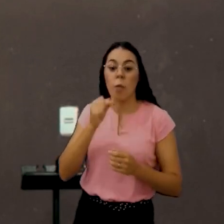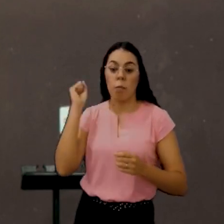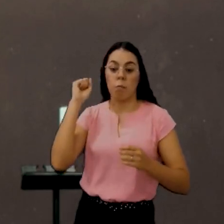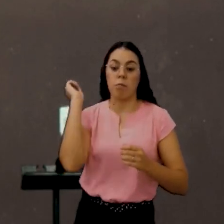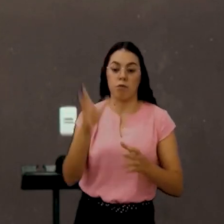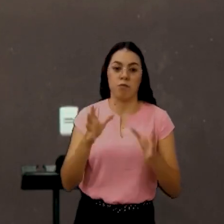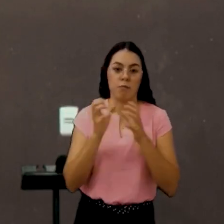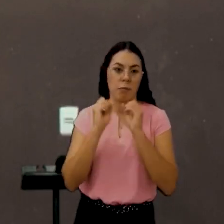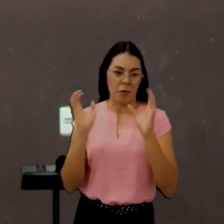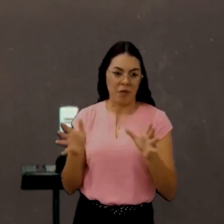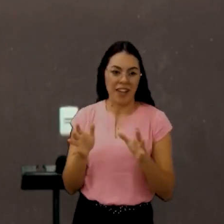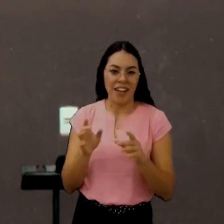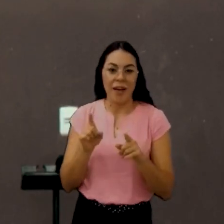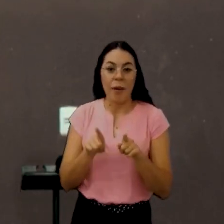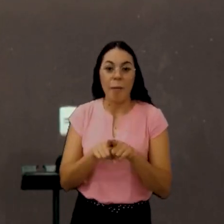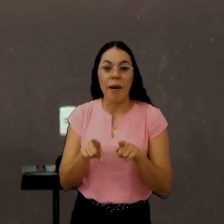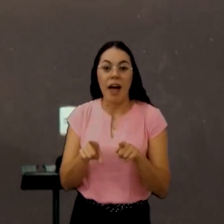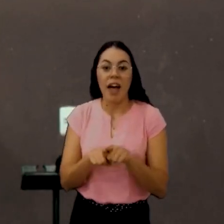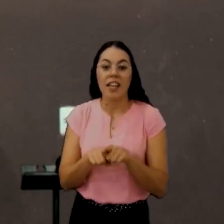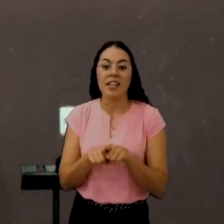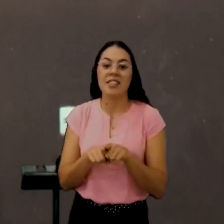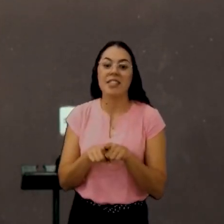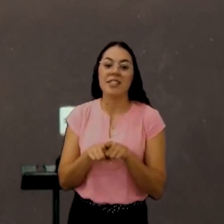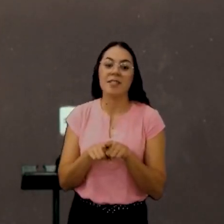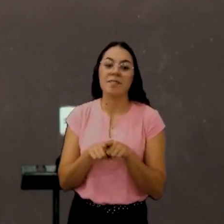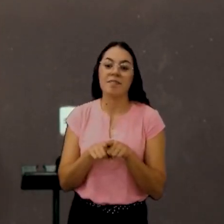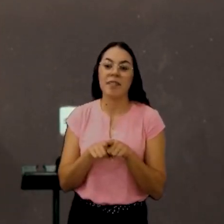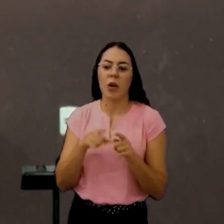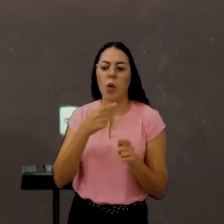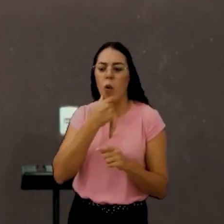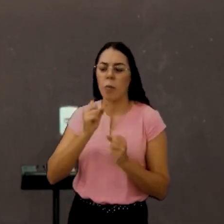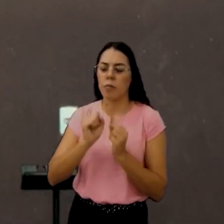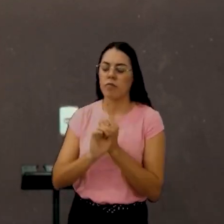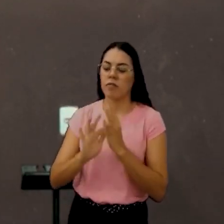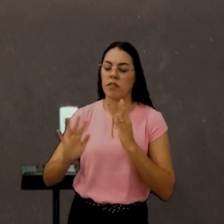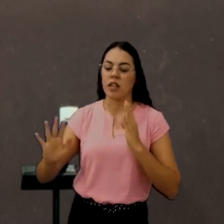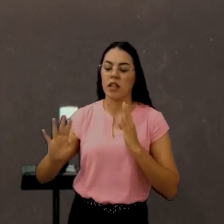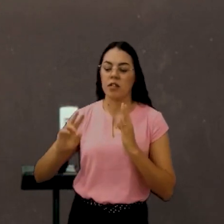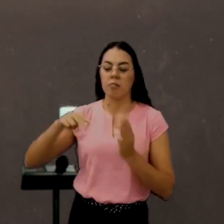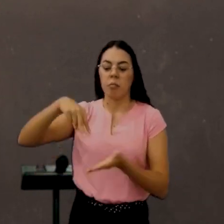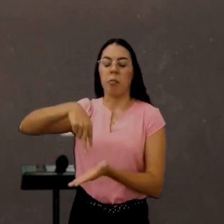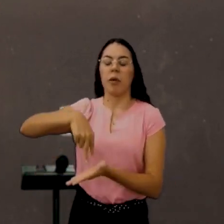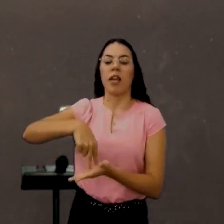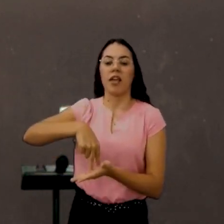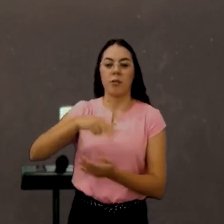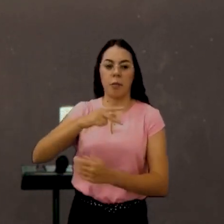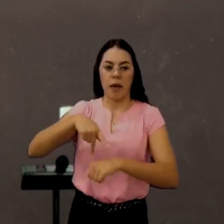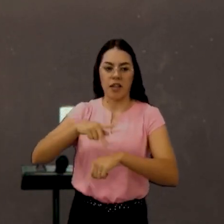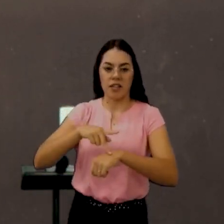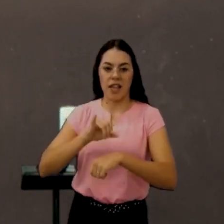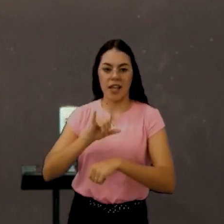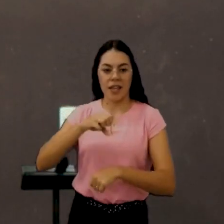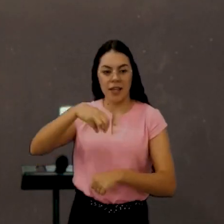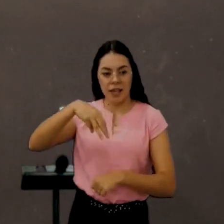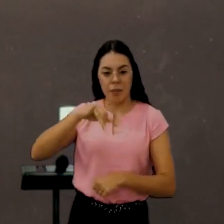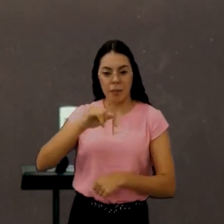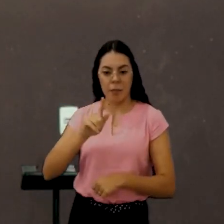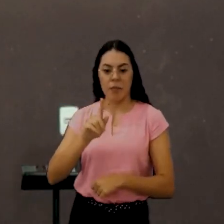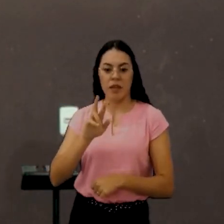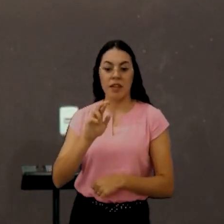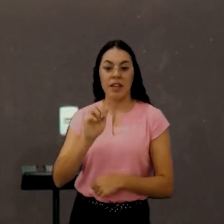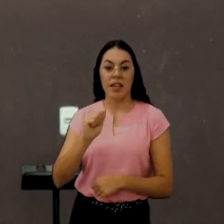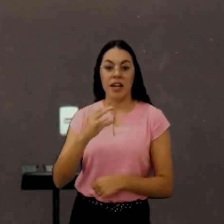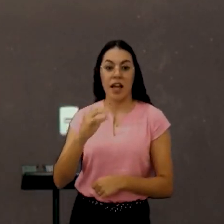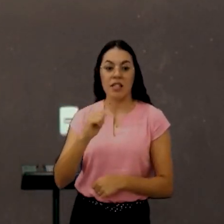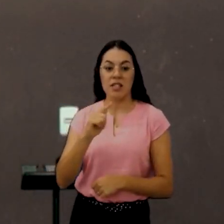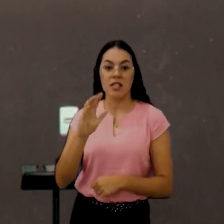E aí, naturalmente, os camaradas lá da entrada lá do país da imigração, olharam assim,